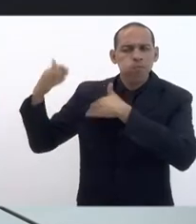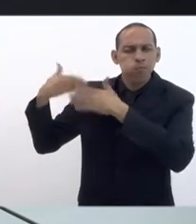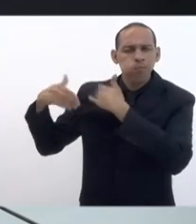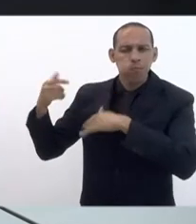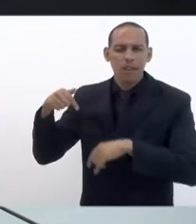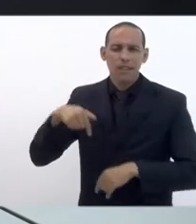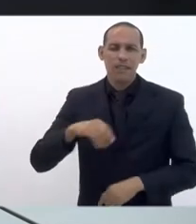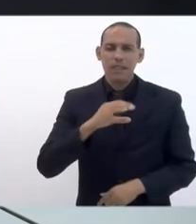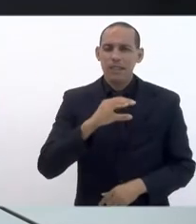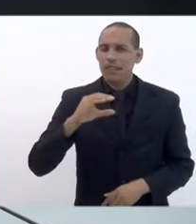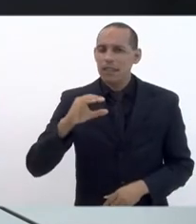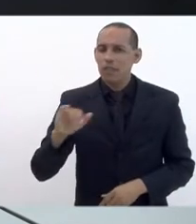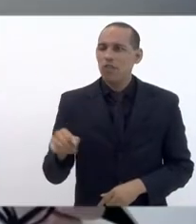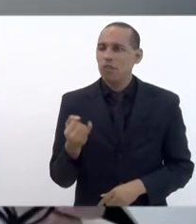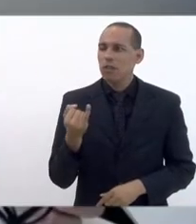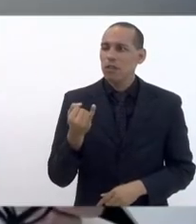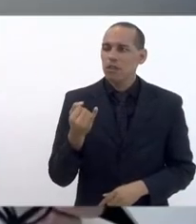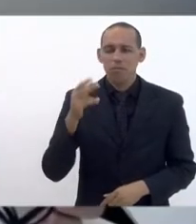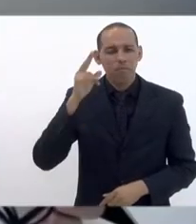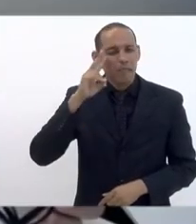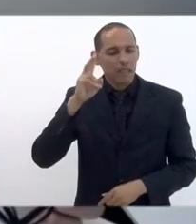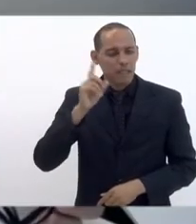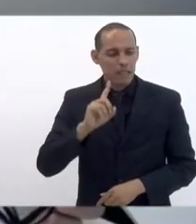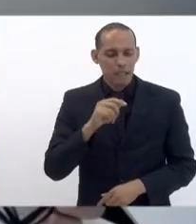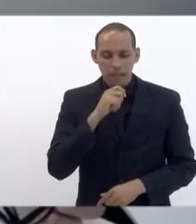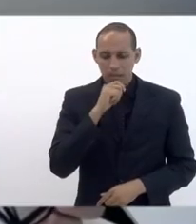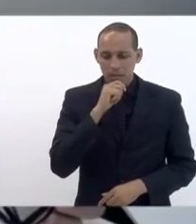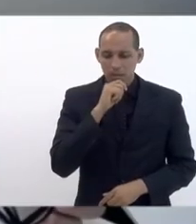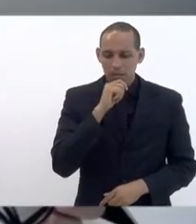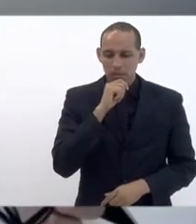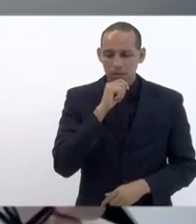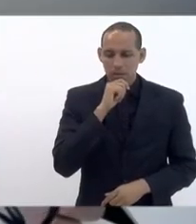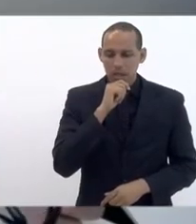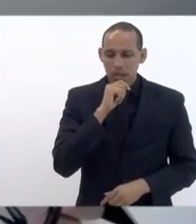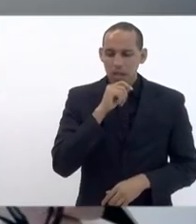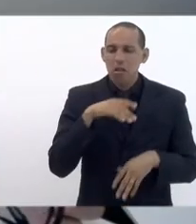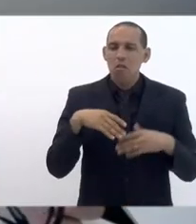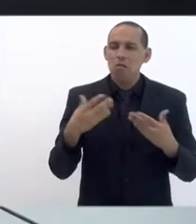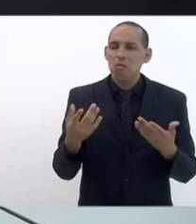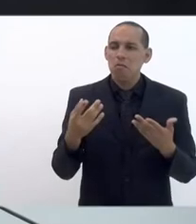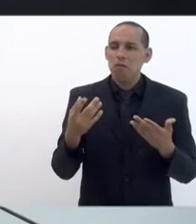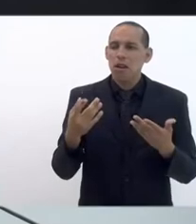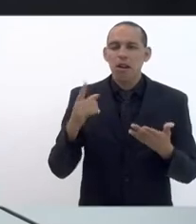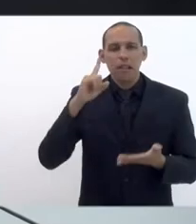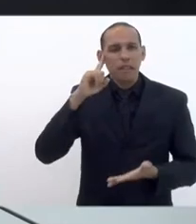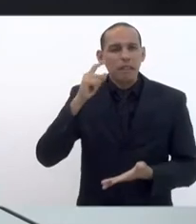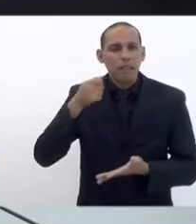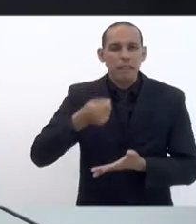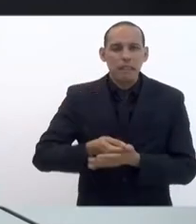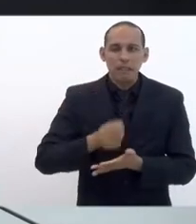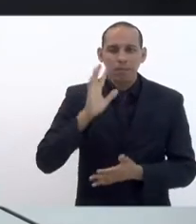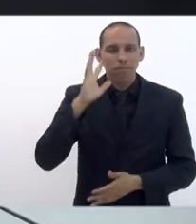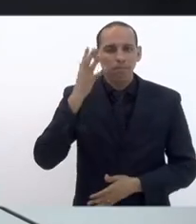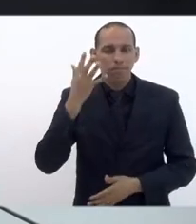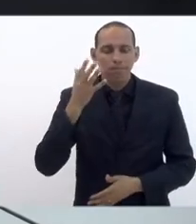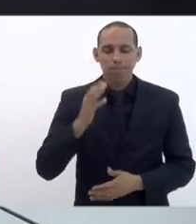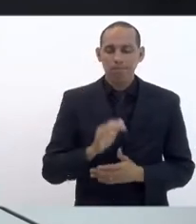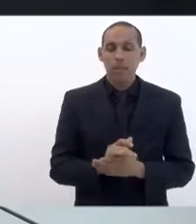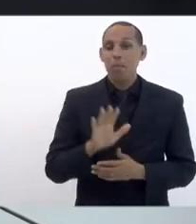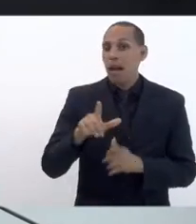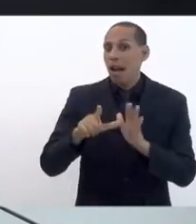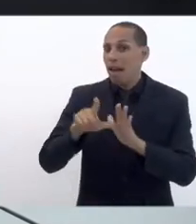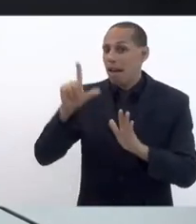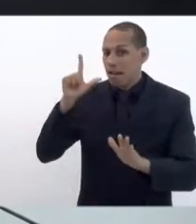mais lembrar de qual foi a saída jurídica que se deu. Antecedeu a isso uma